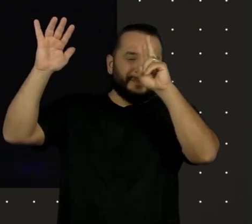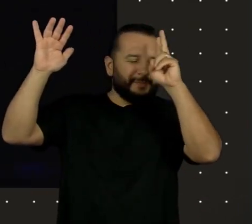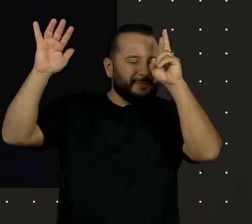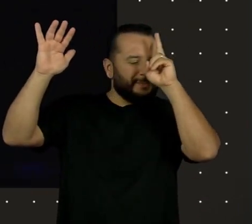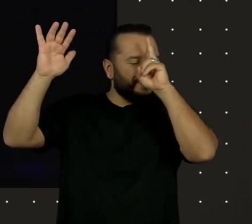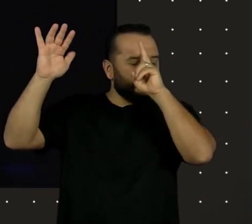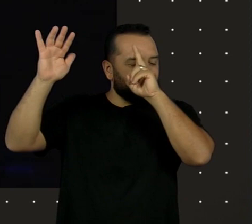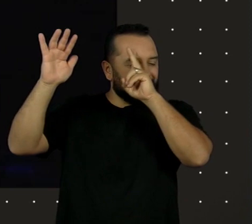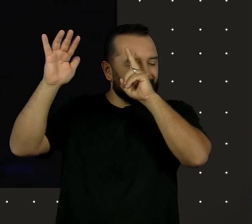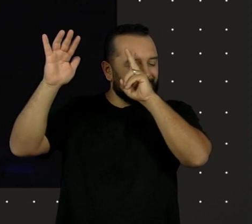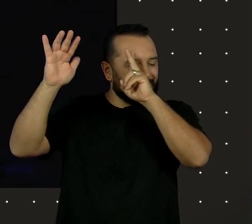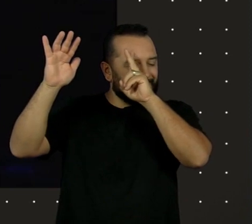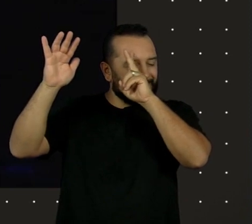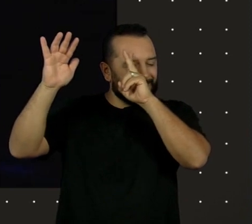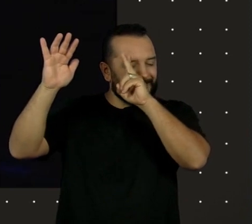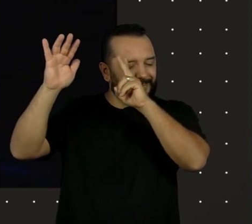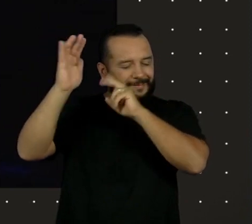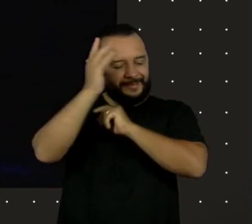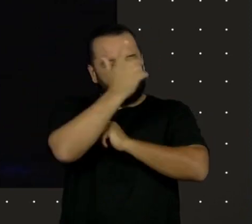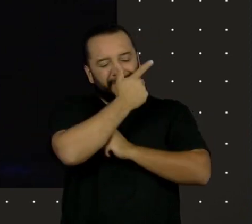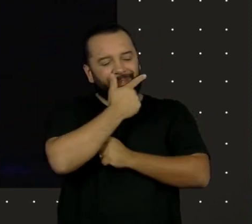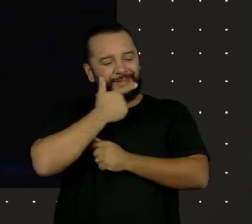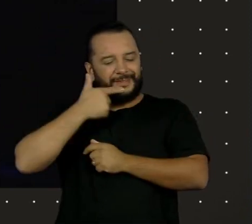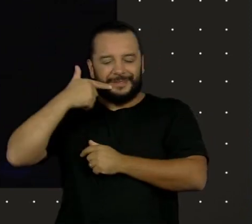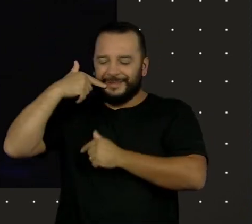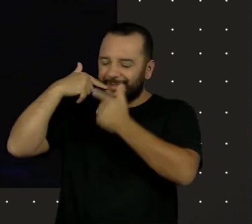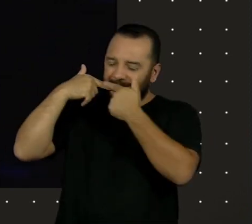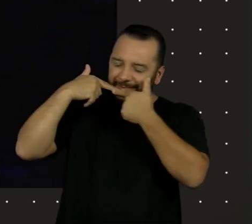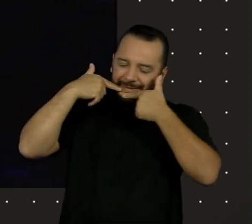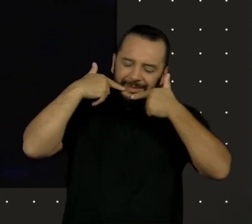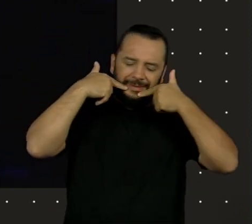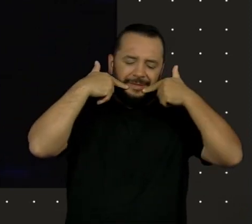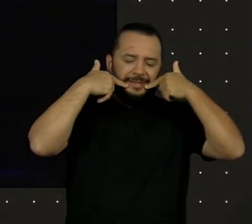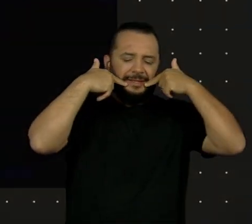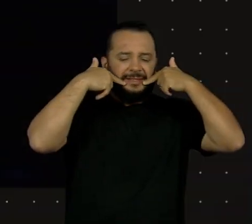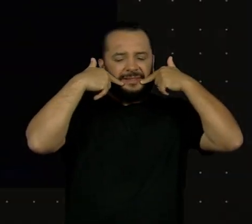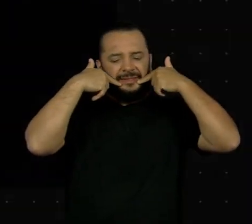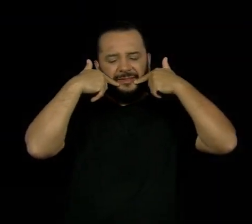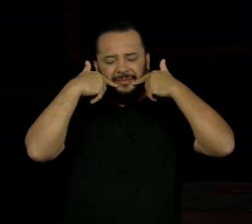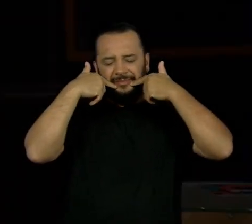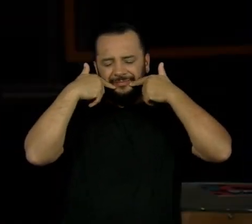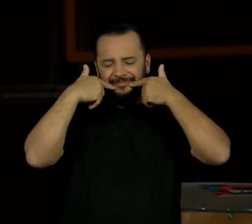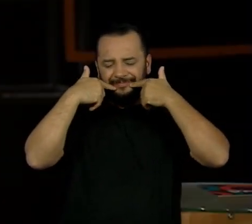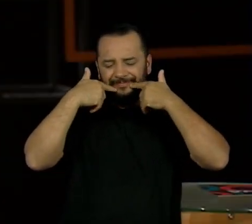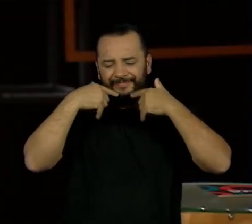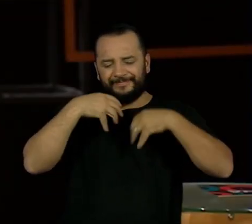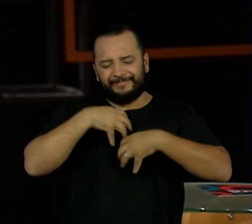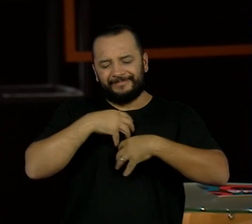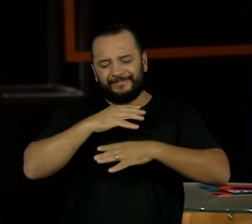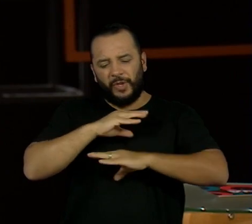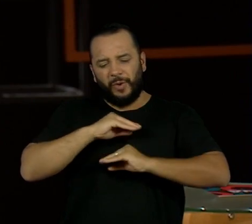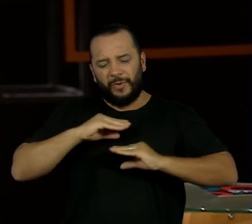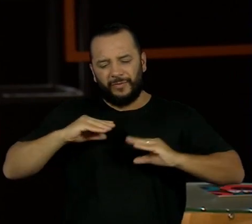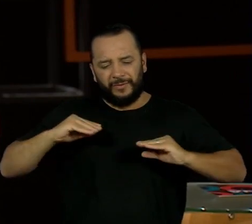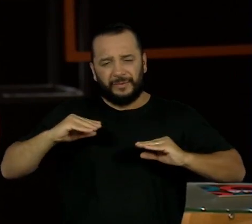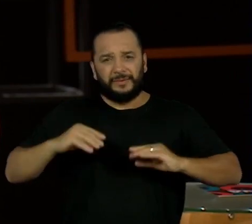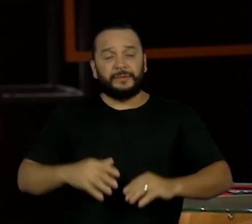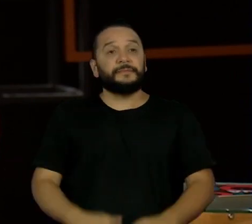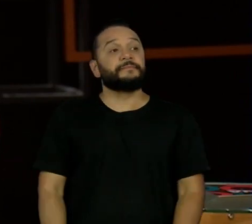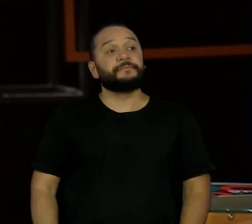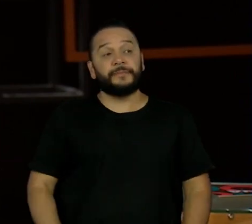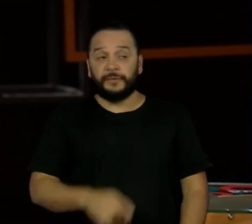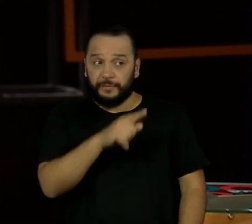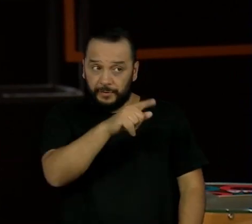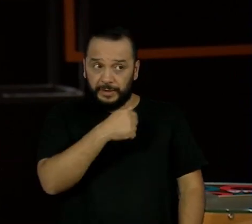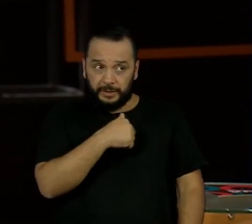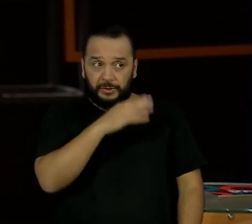sorriso que é pra me confortar. Paula, você já passou por várias fases da